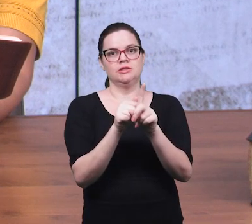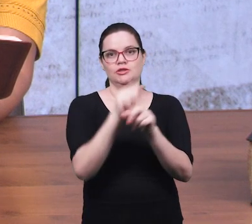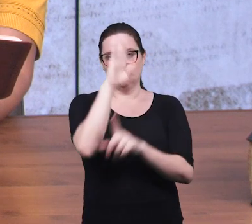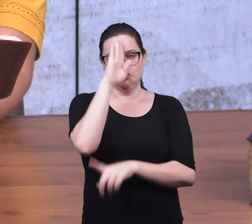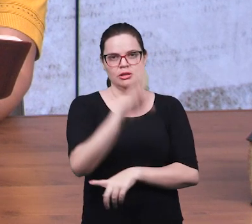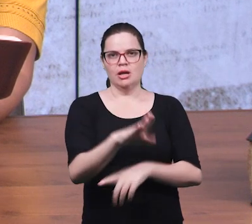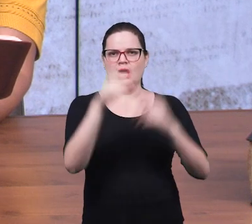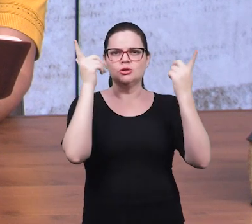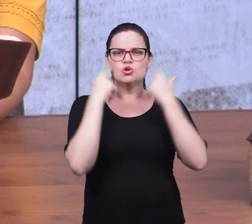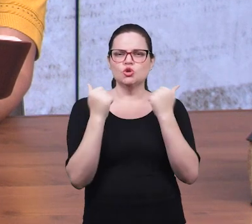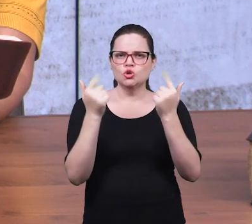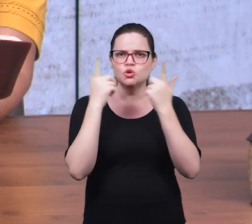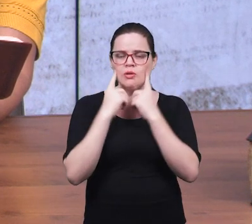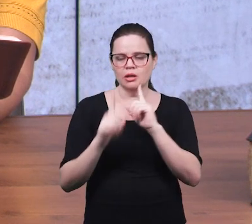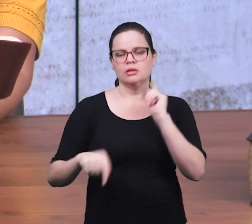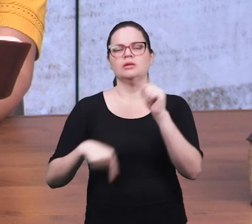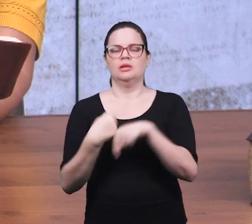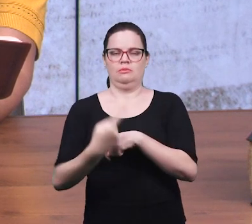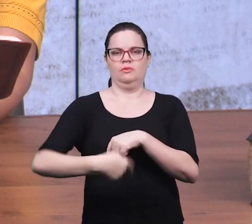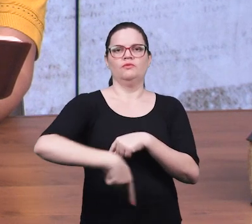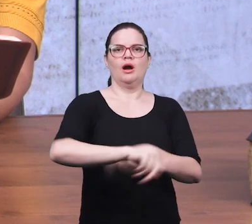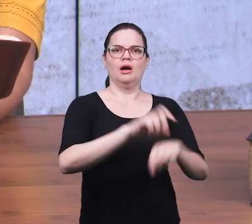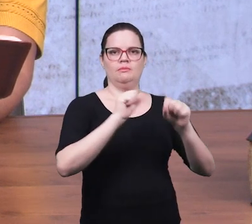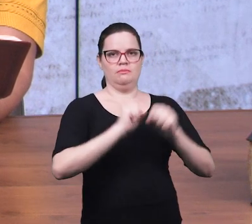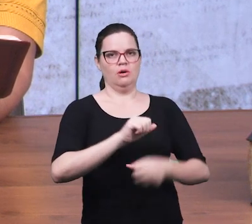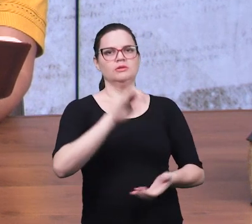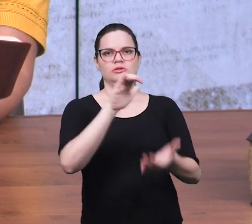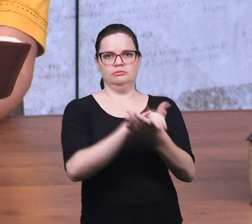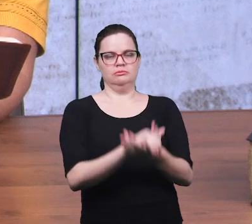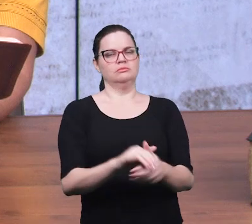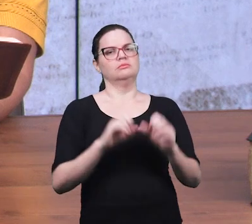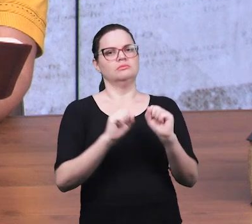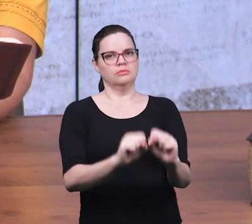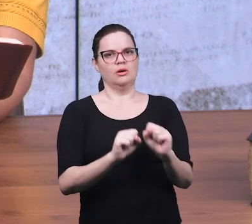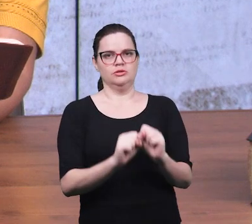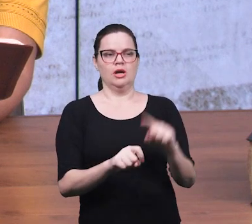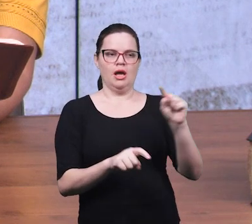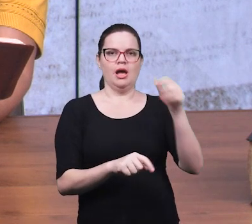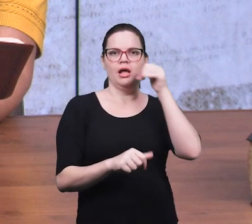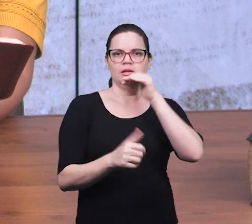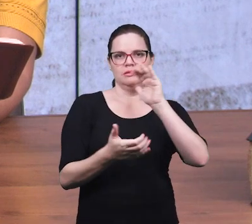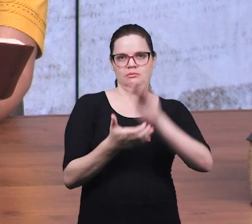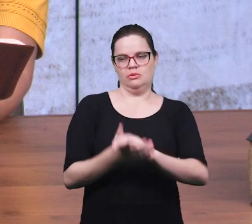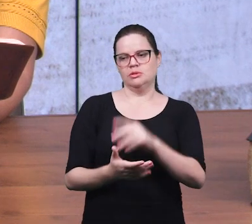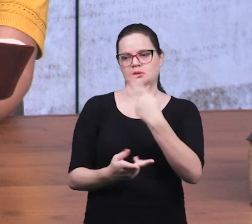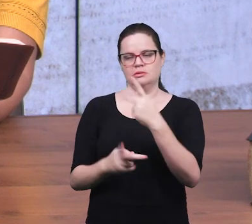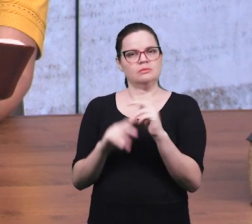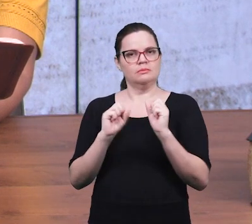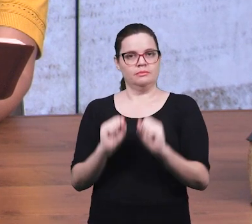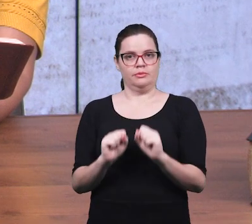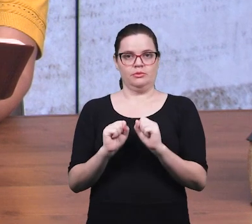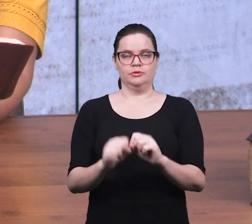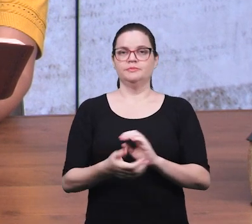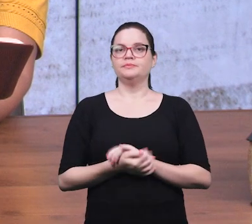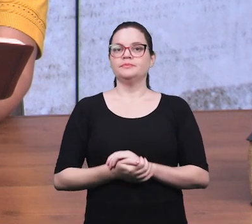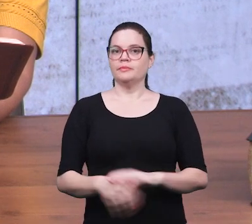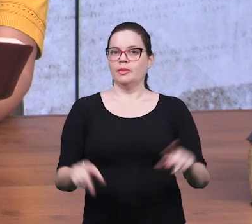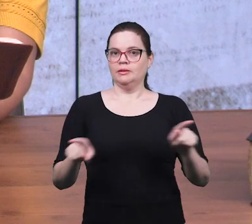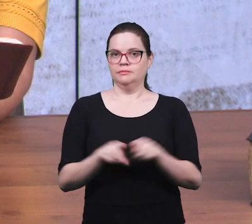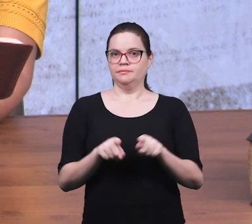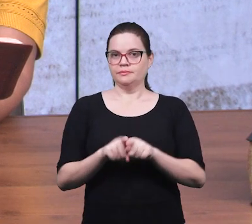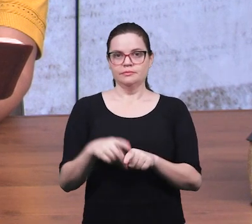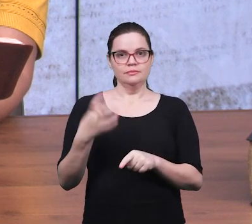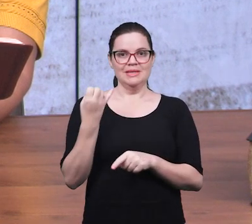E depois entrarás a ela, e tu serás seu marido, e ela tua mulher. E será que, se te